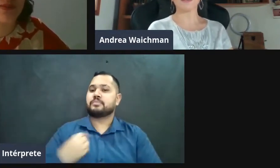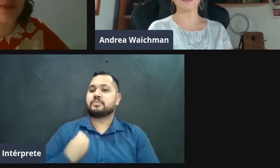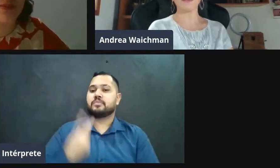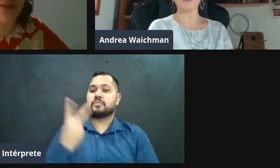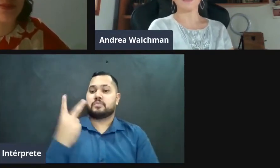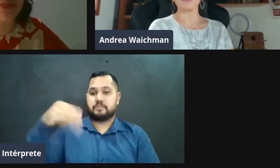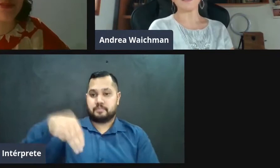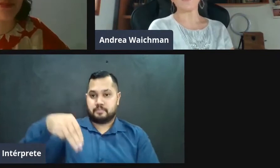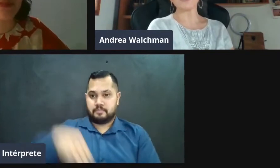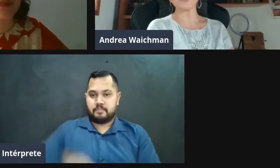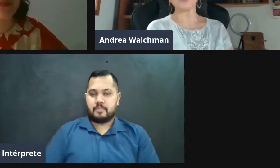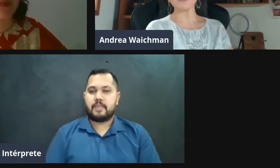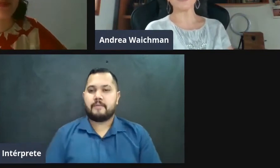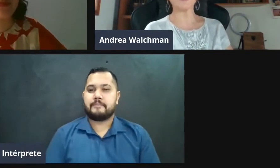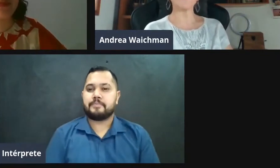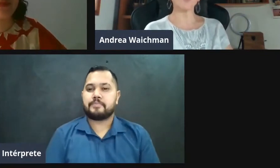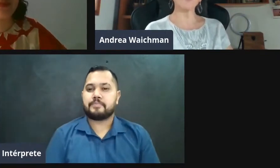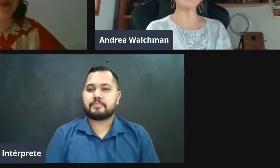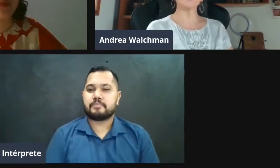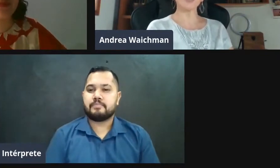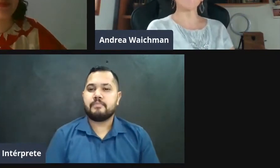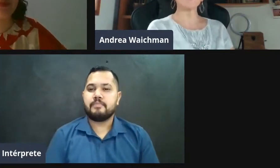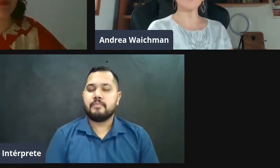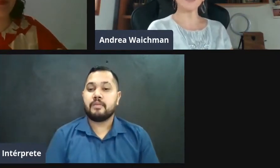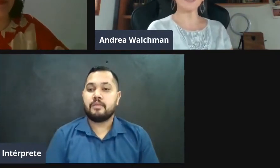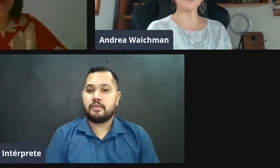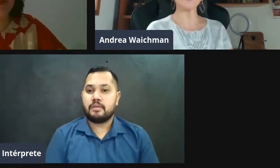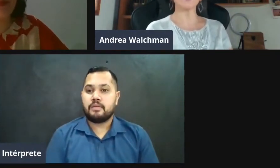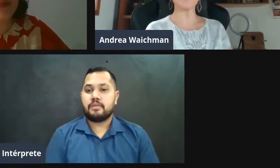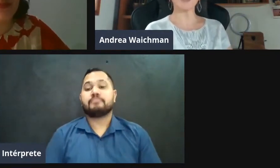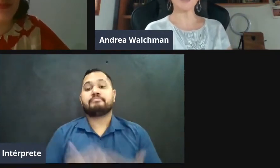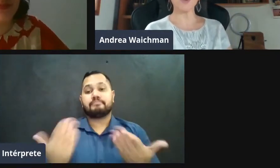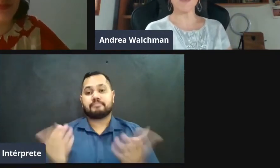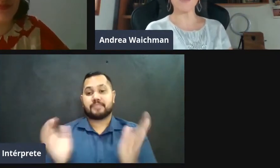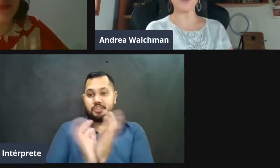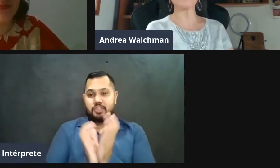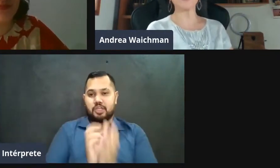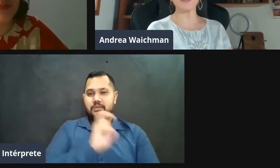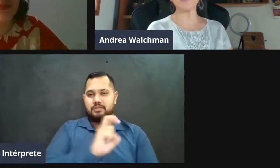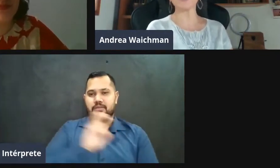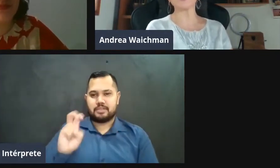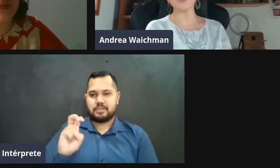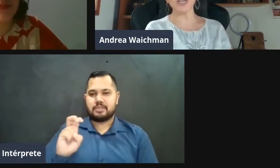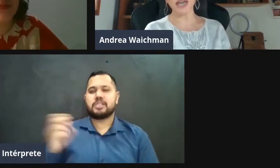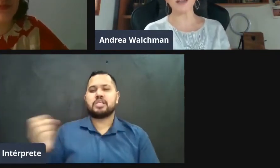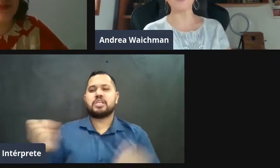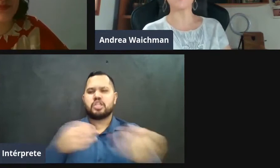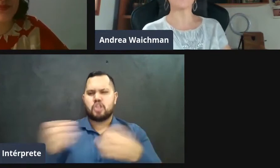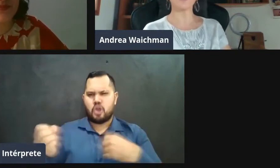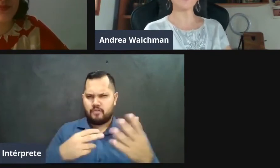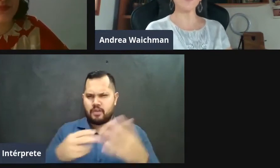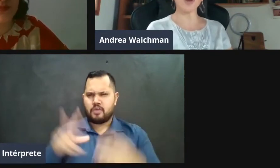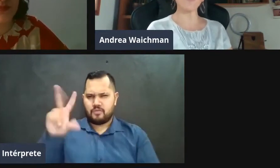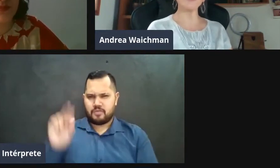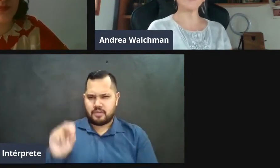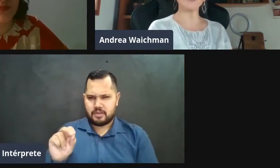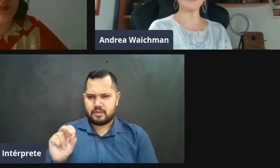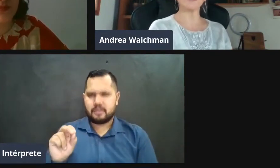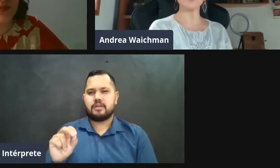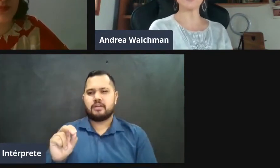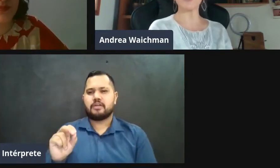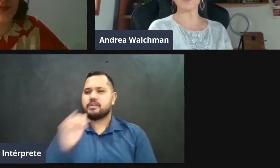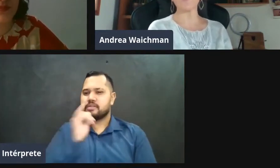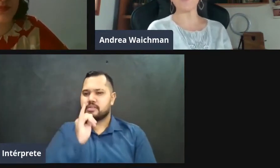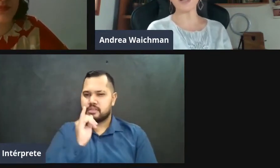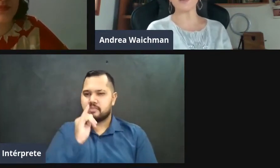minutos. Então, a gente propôs a chapa 55, a chapa Inova UFAM, justamente porque a gente quer uma UFAM